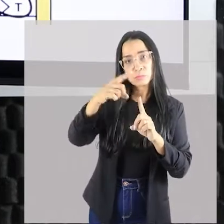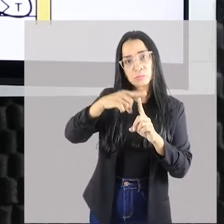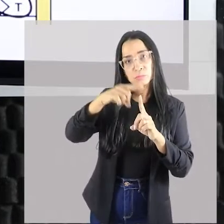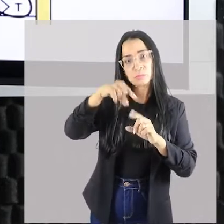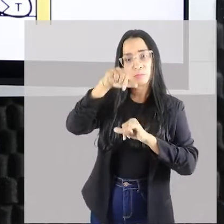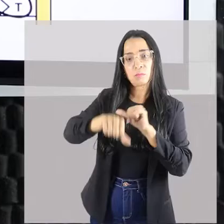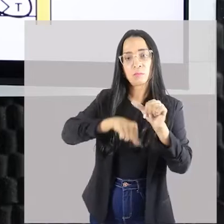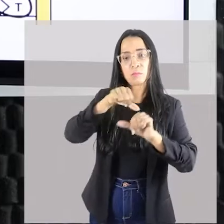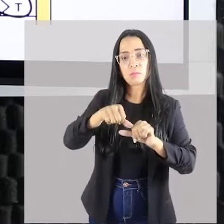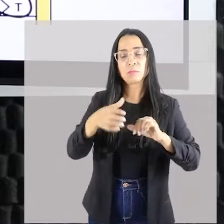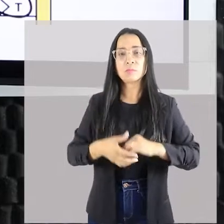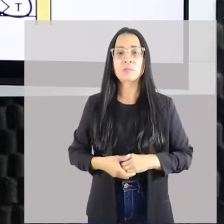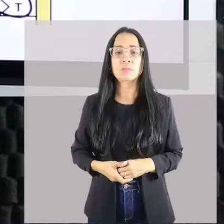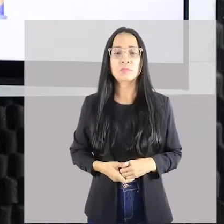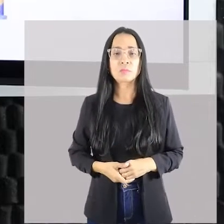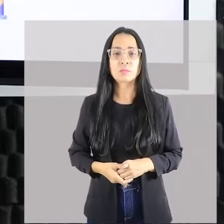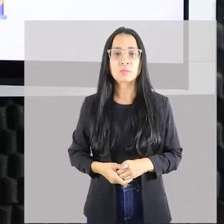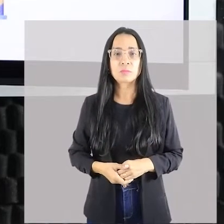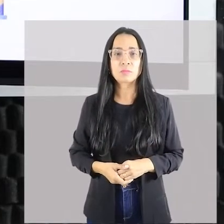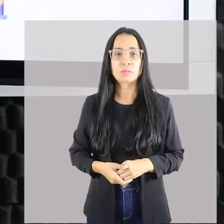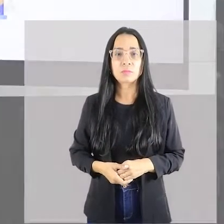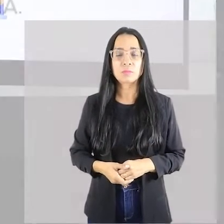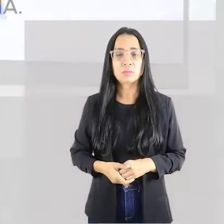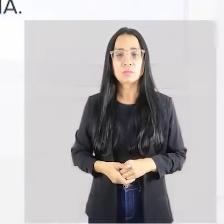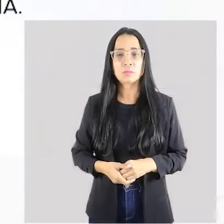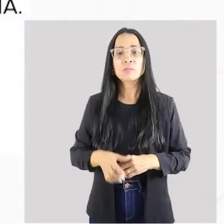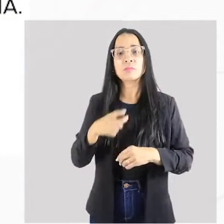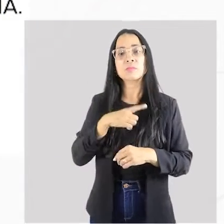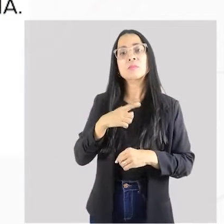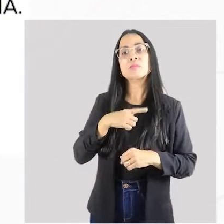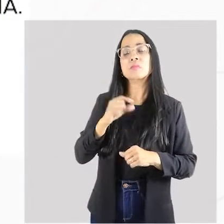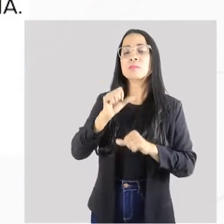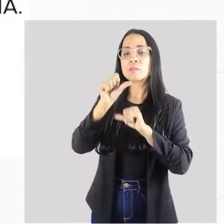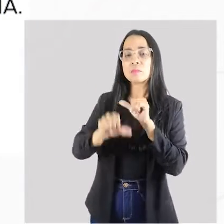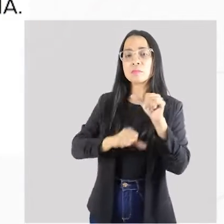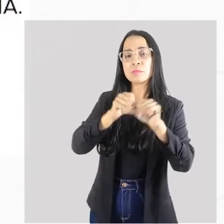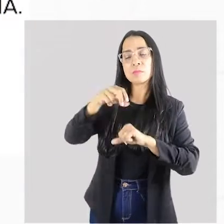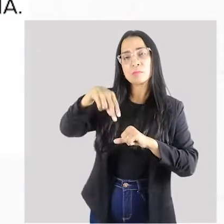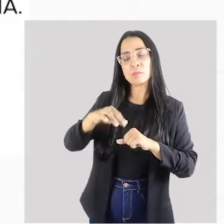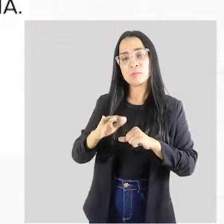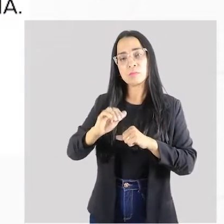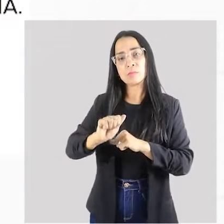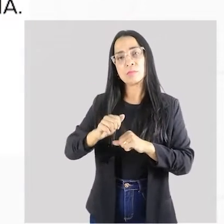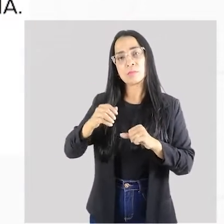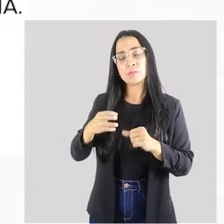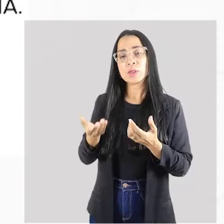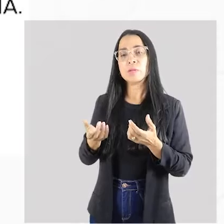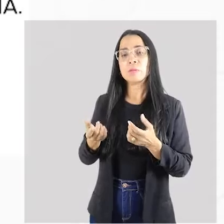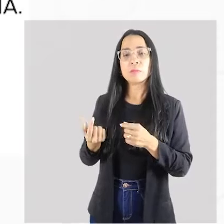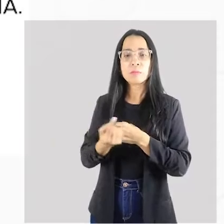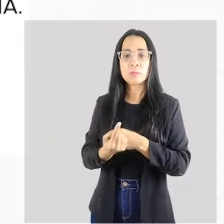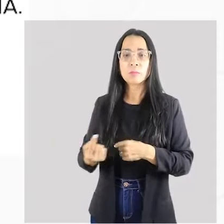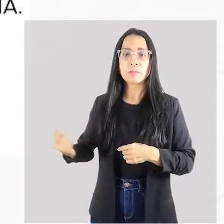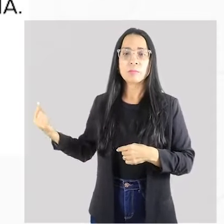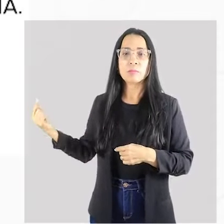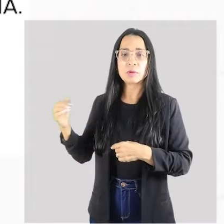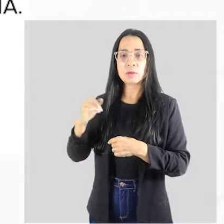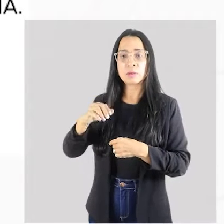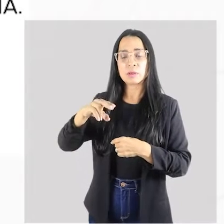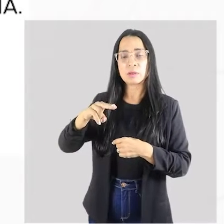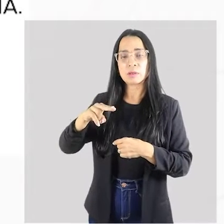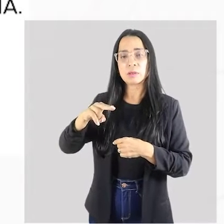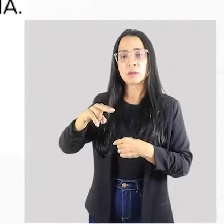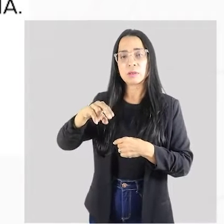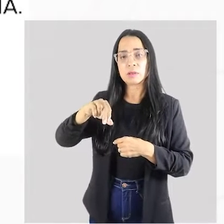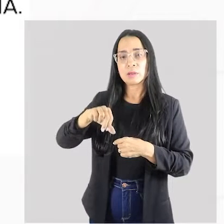de mutação, tá certo? Bora lá. Existe aí a mutação gênica por inserção. Leia aqui comigo. Um ou